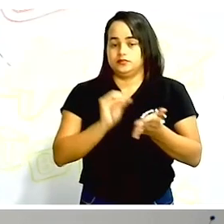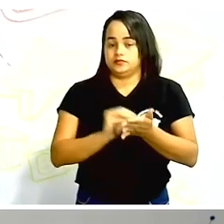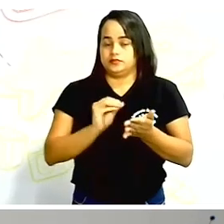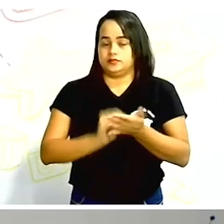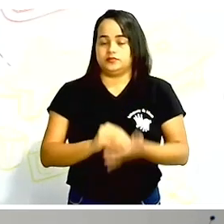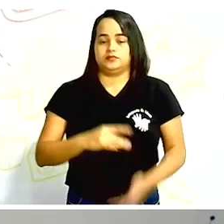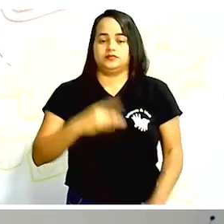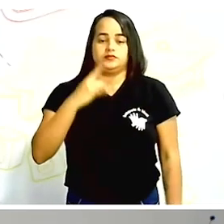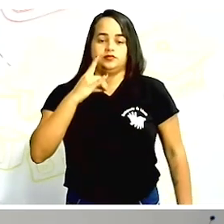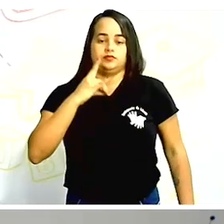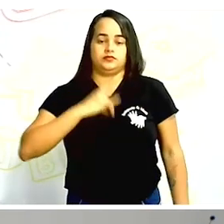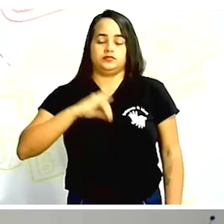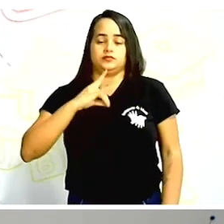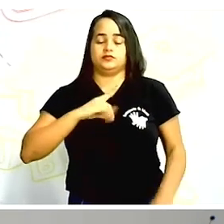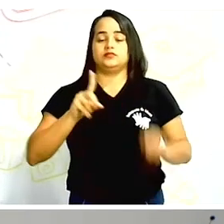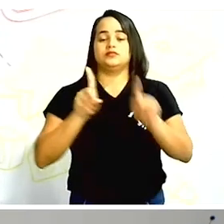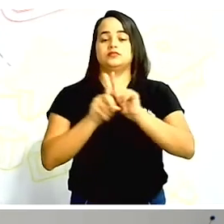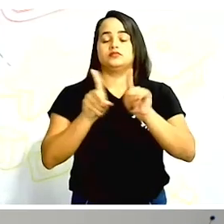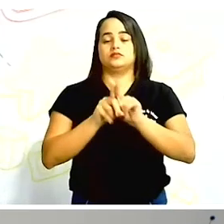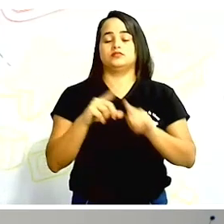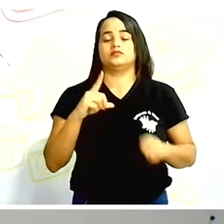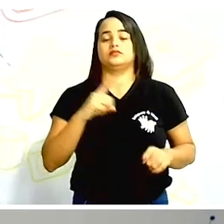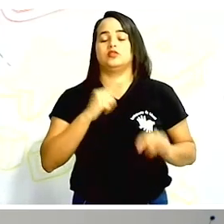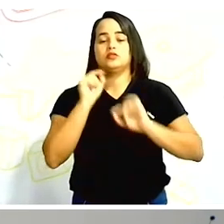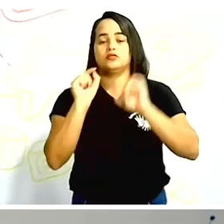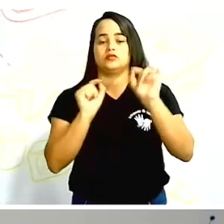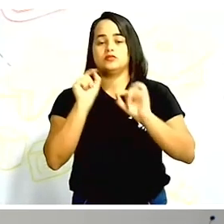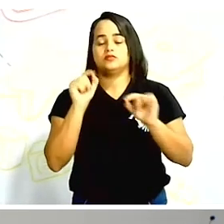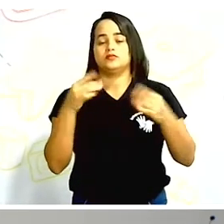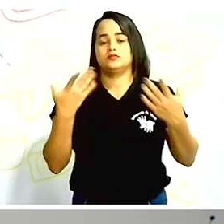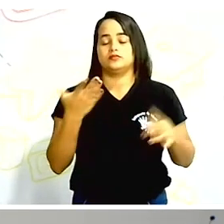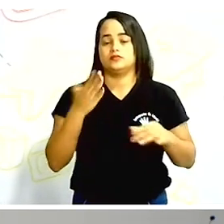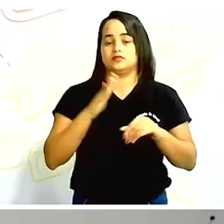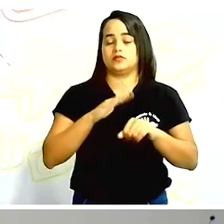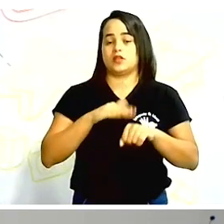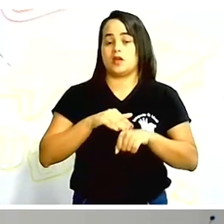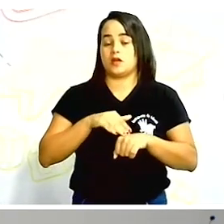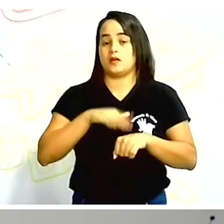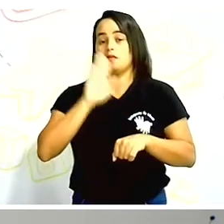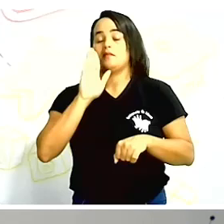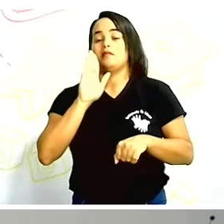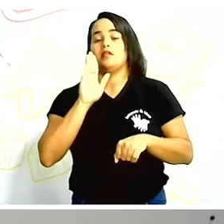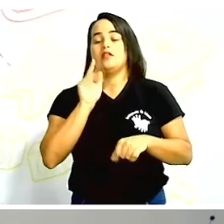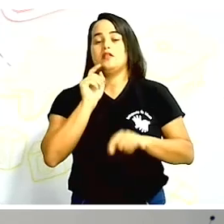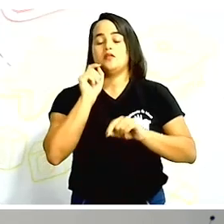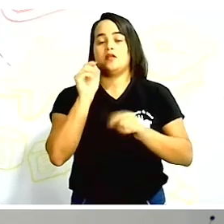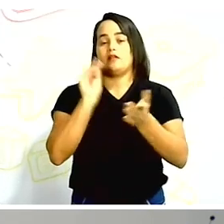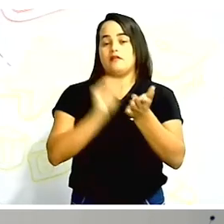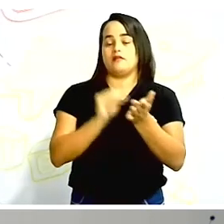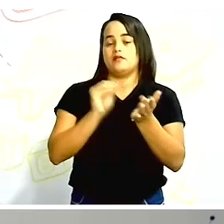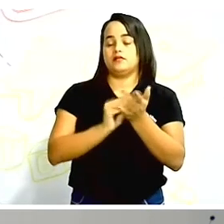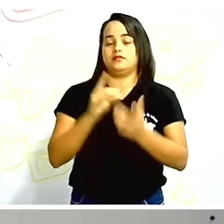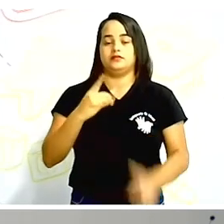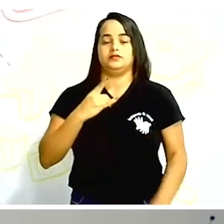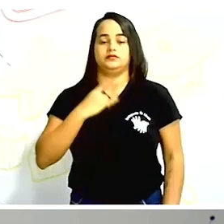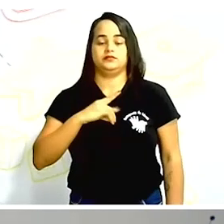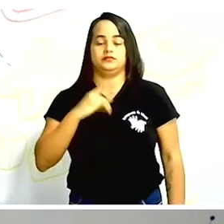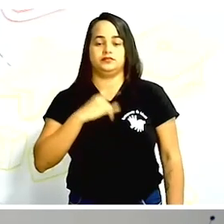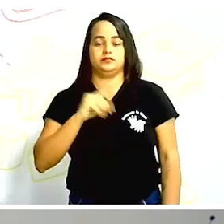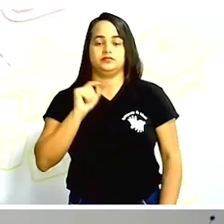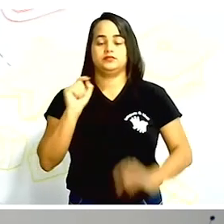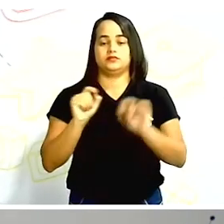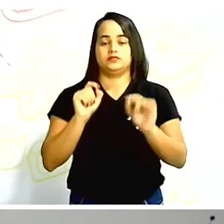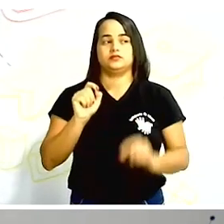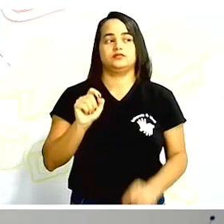hormônio, também tem uma déficit no organismo. A maior consequência da falta da progesterona é a